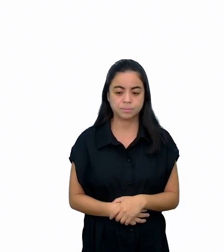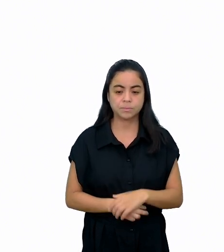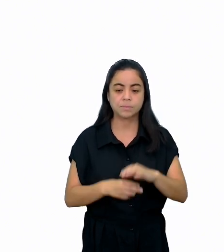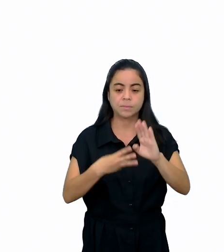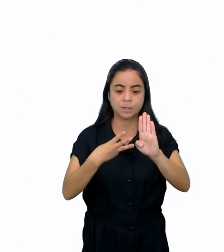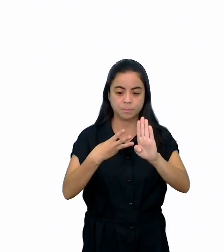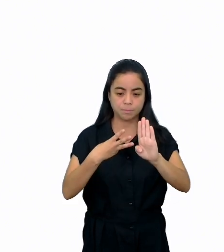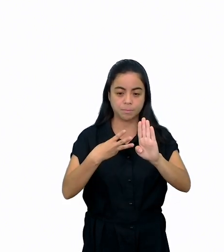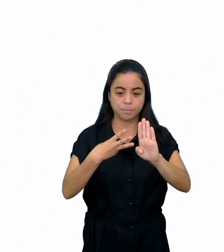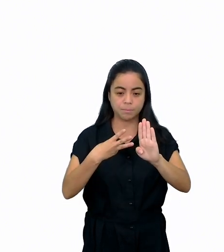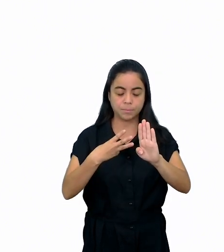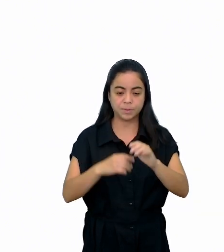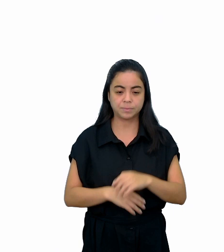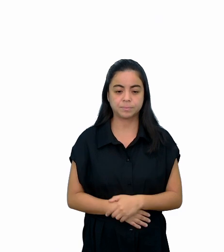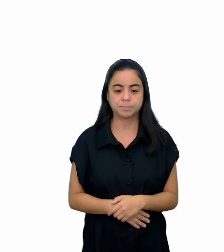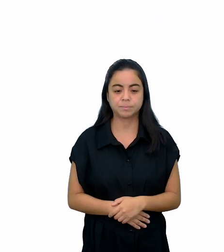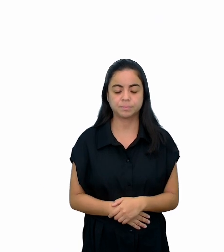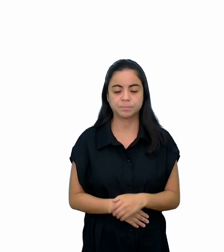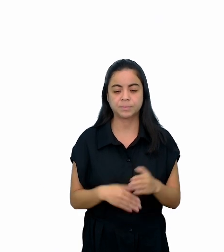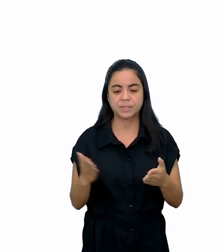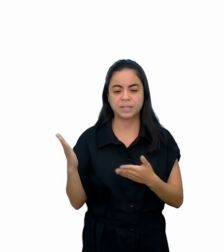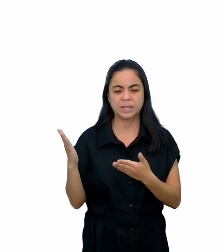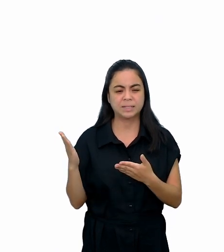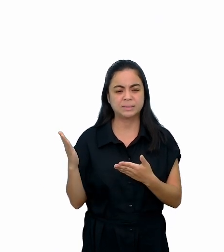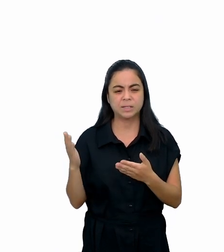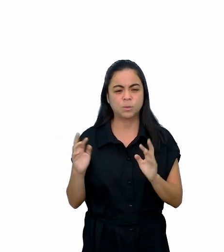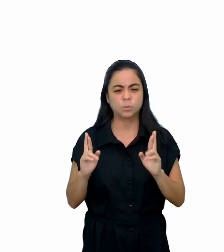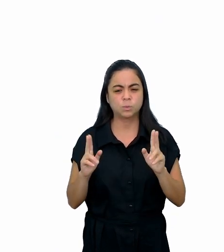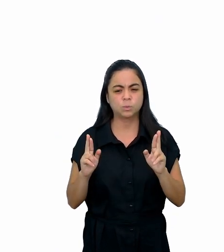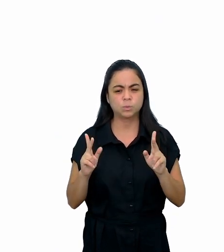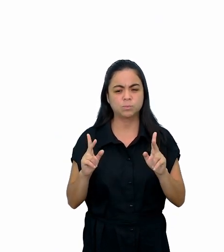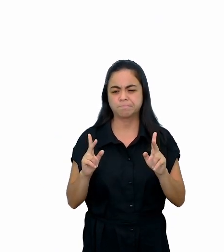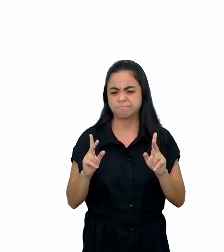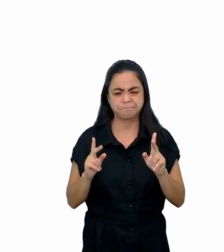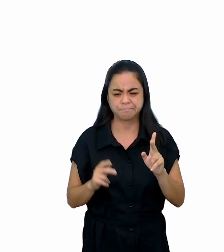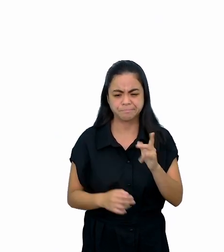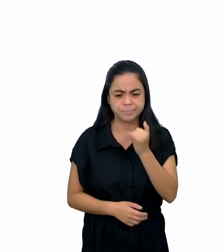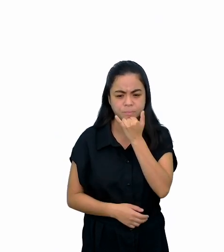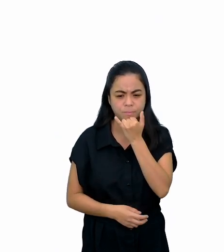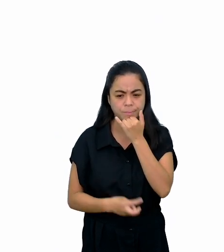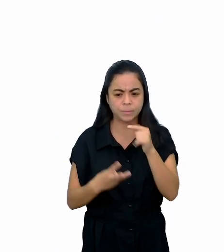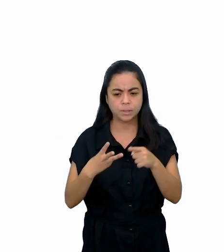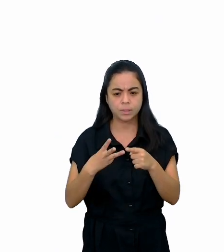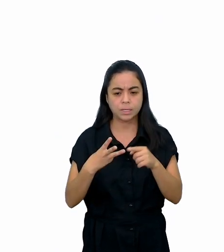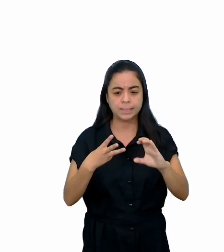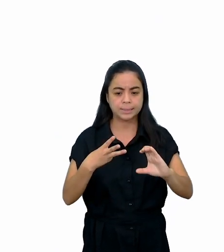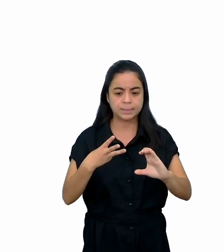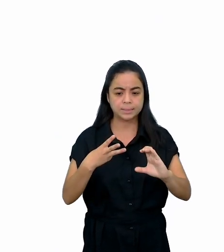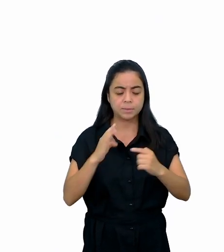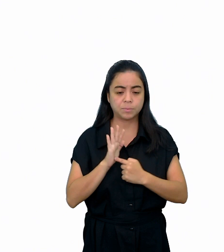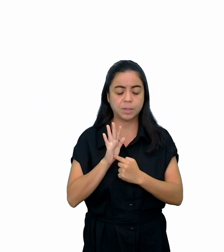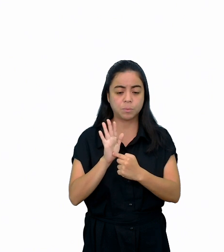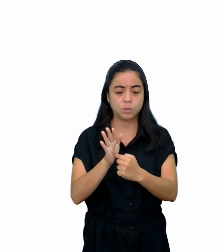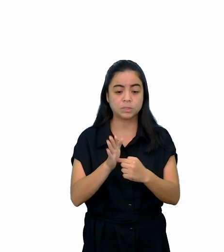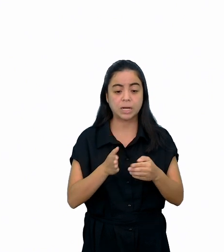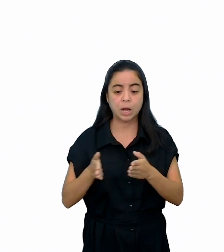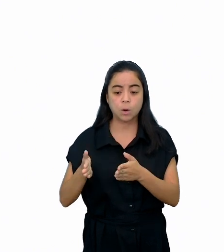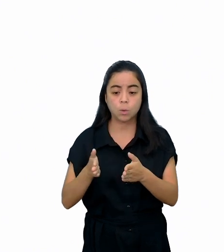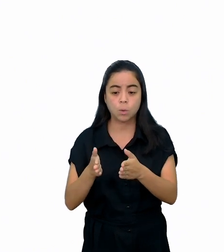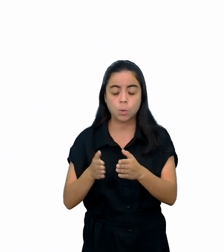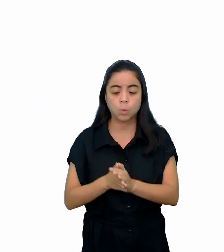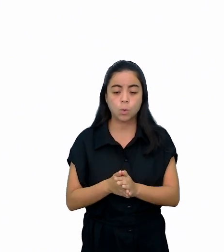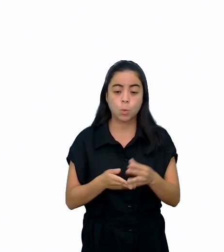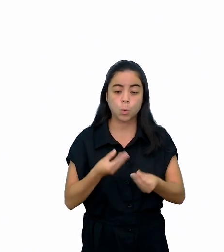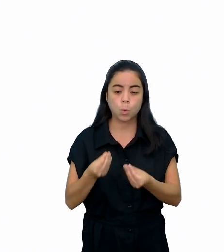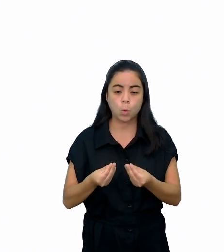item D, que na verdade não é o item D, né? É o item C. Faça um traço para mostrar o caminho que